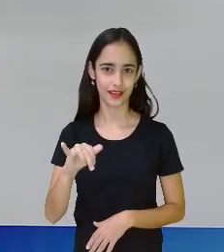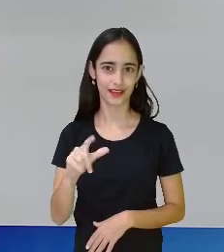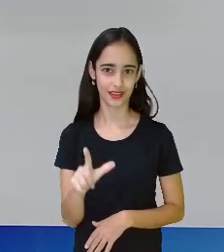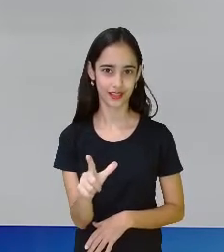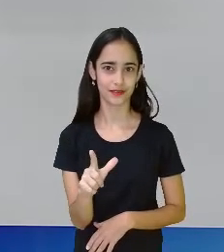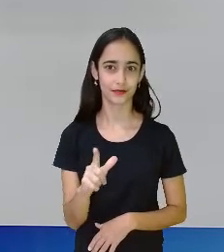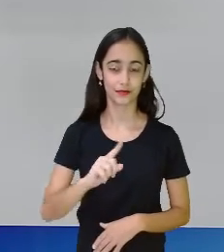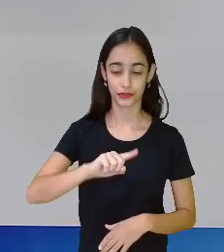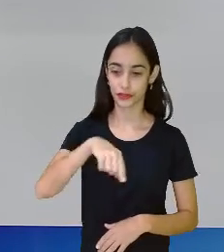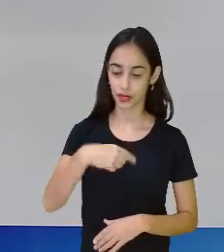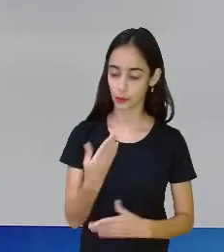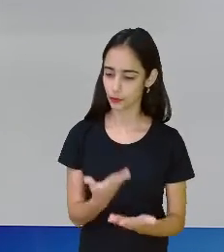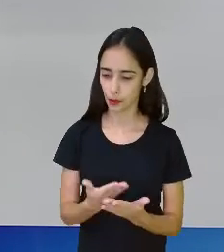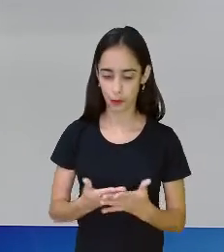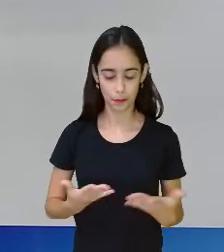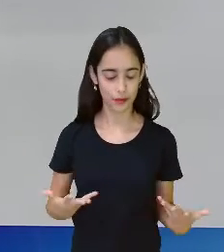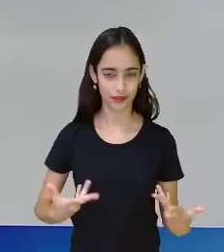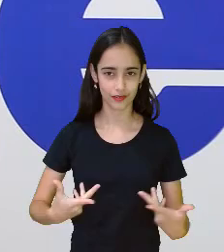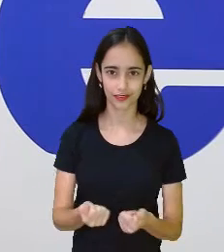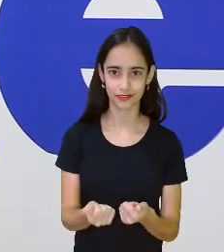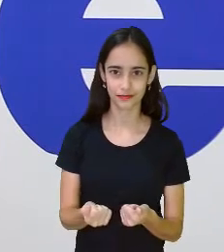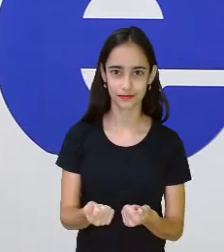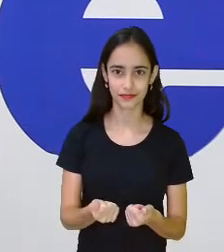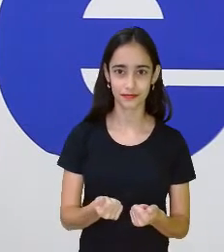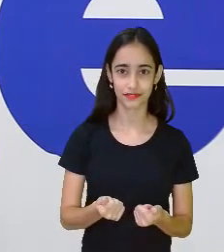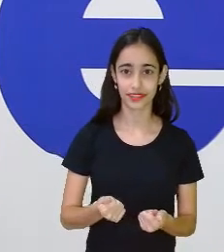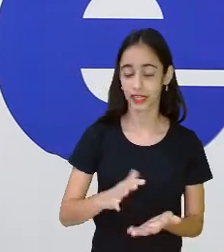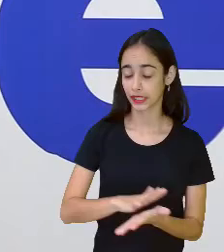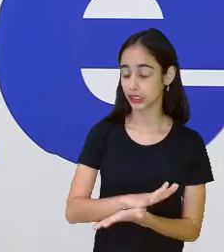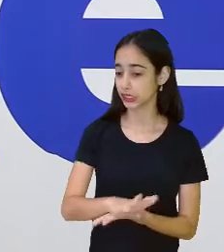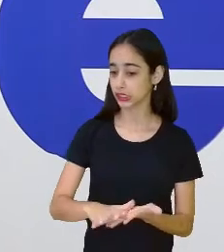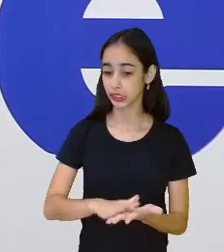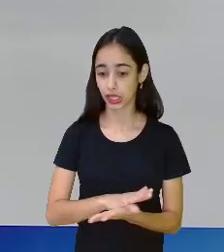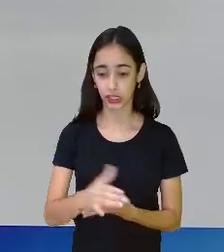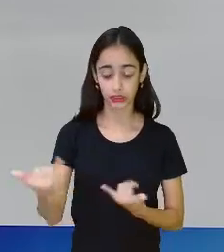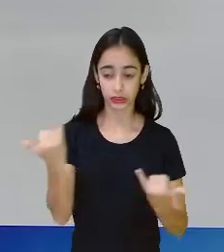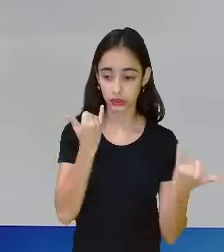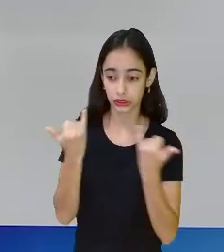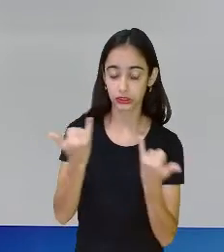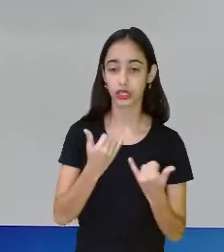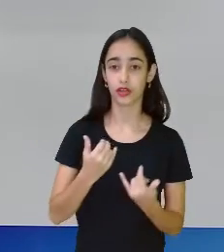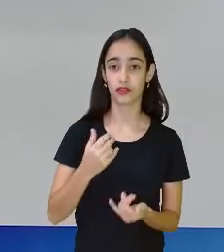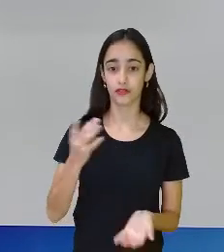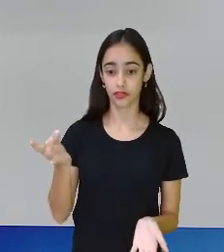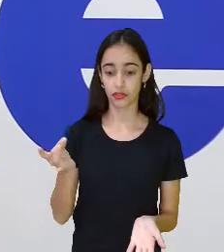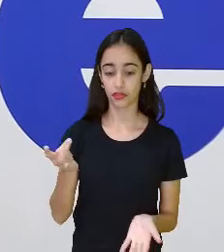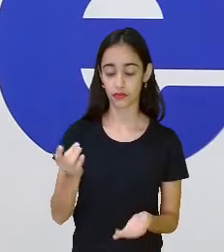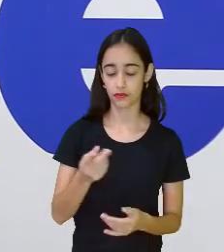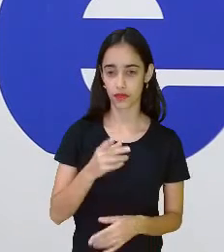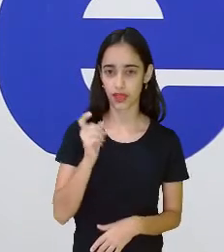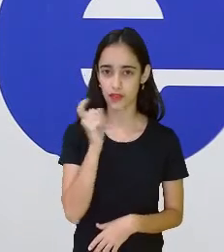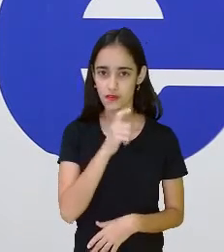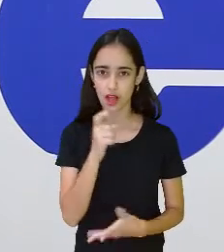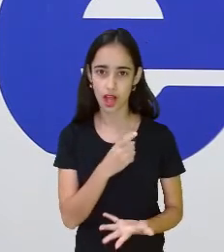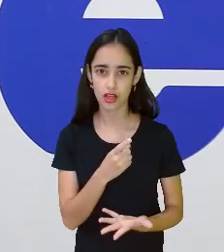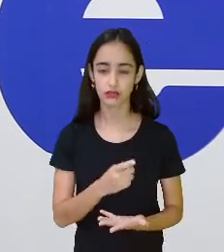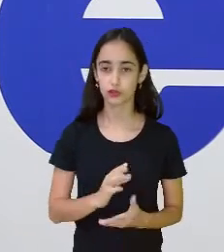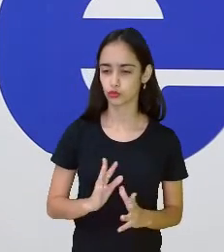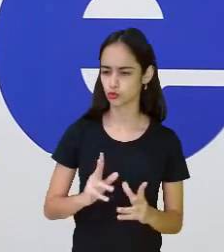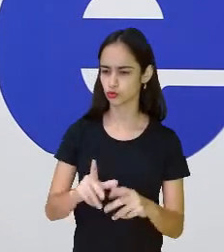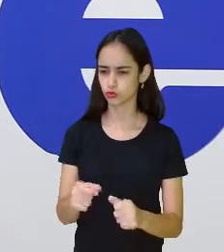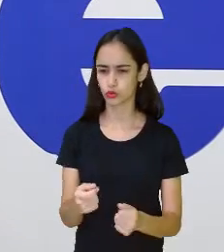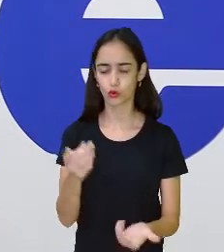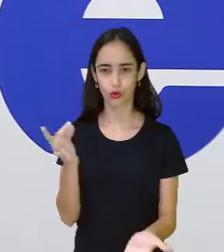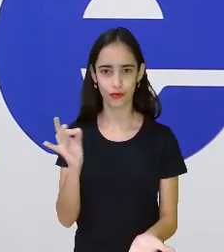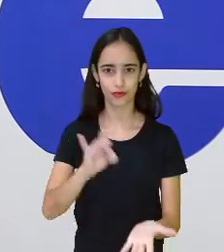aula maravilhosa... Nada de fake news, né? Nada de fake news, por favor. Ali só tem coisa real, ali é fato,